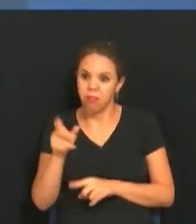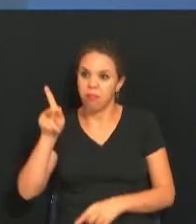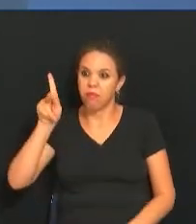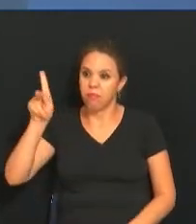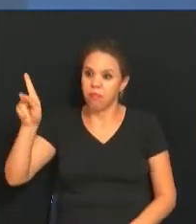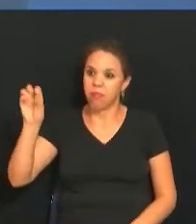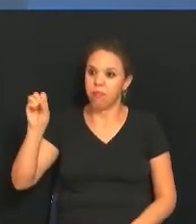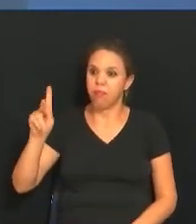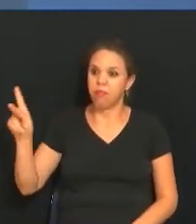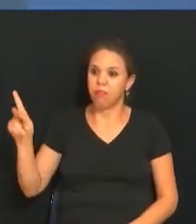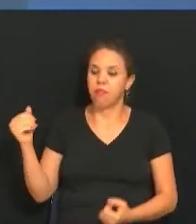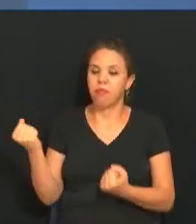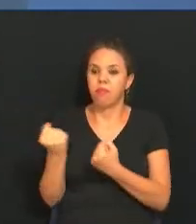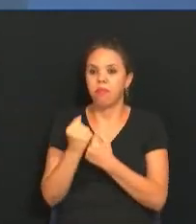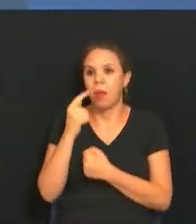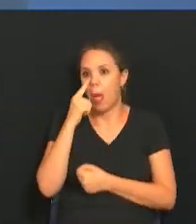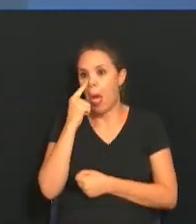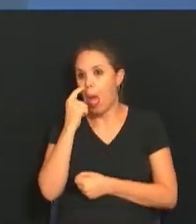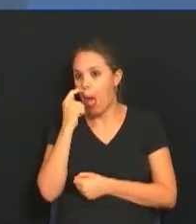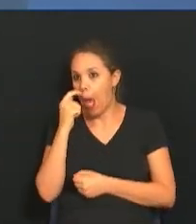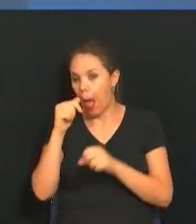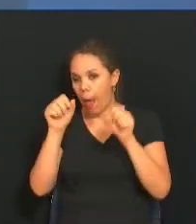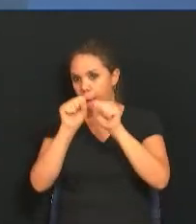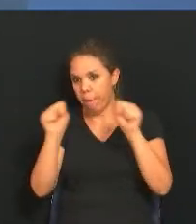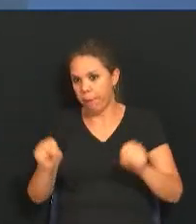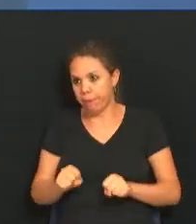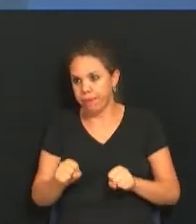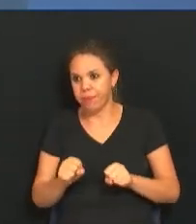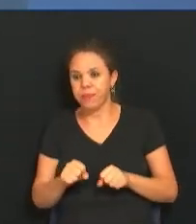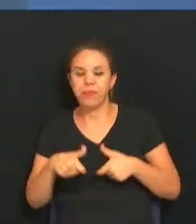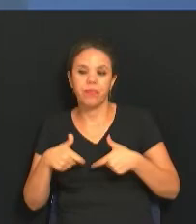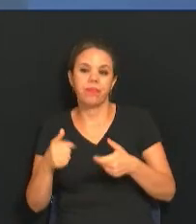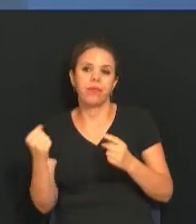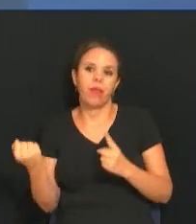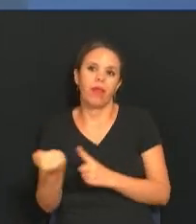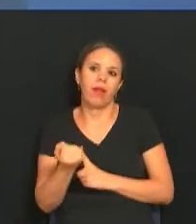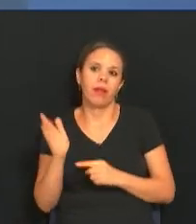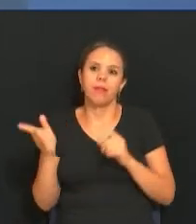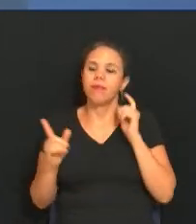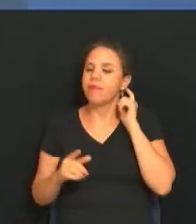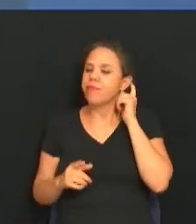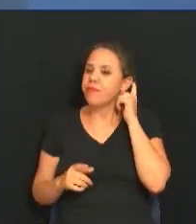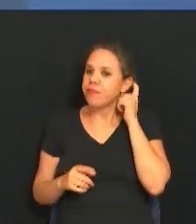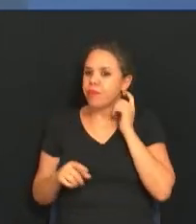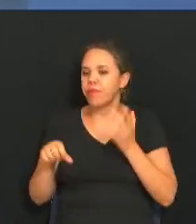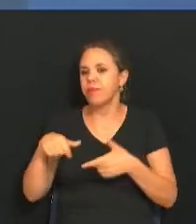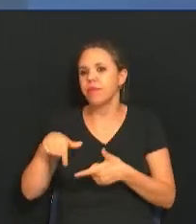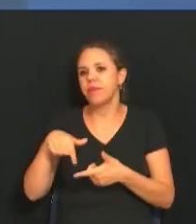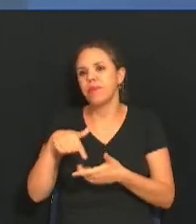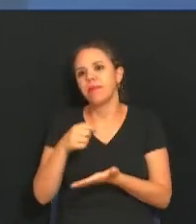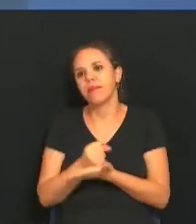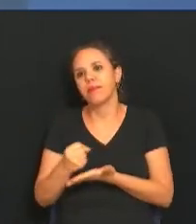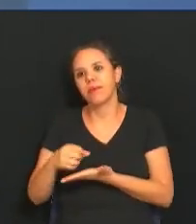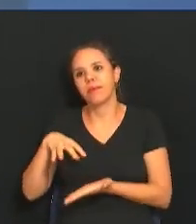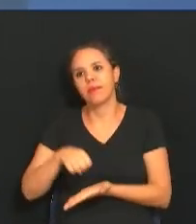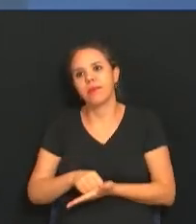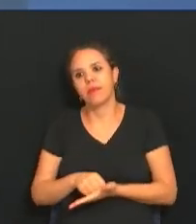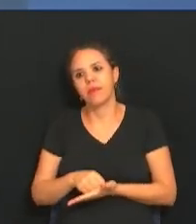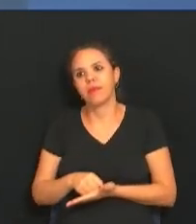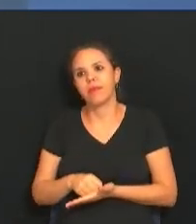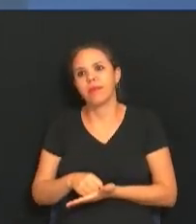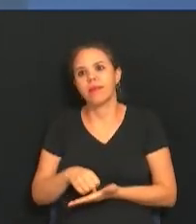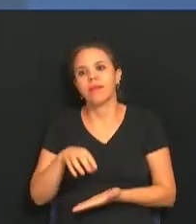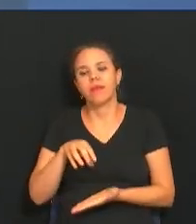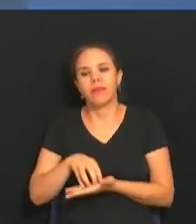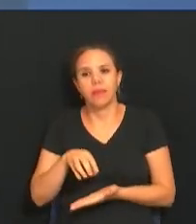são braços do sistema de ação social, que já faz esse cadastramento, né, as pessoas estão nos albergues, se cadastram